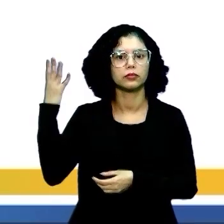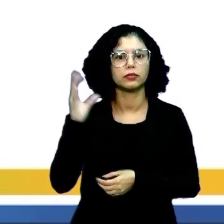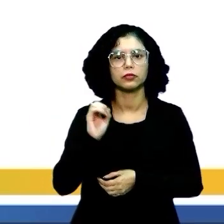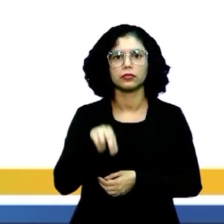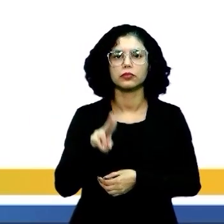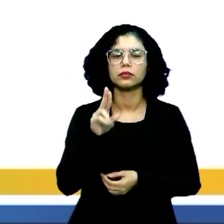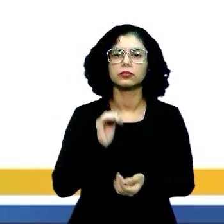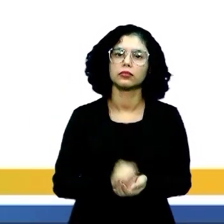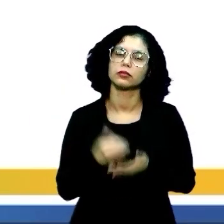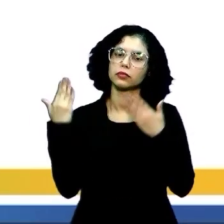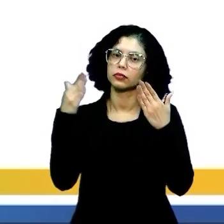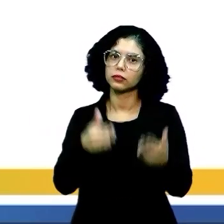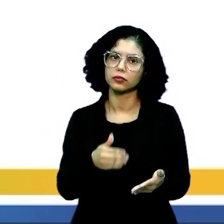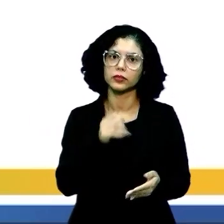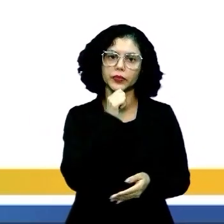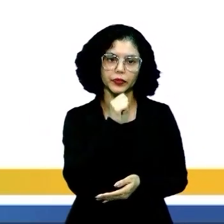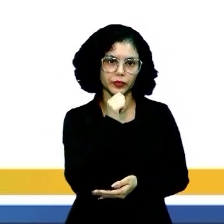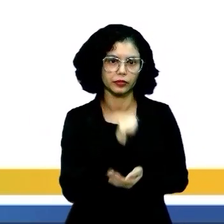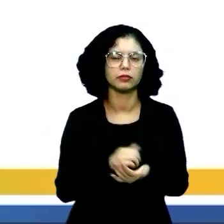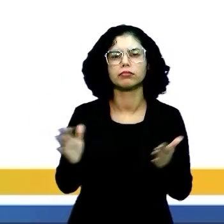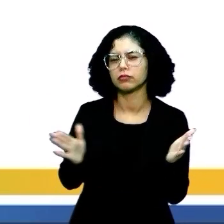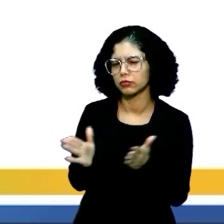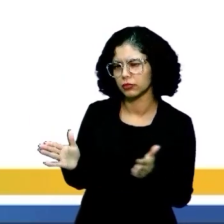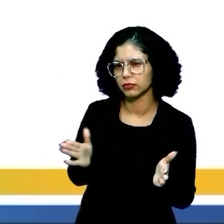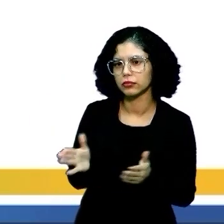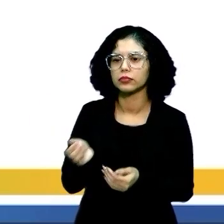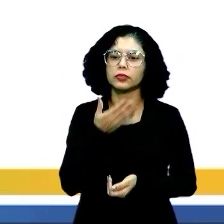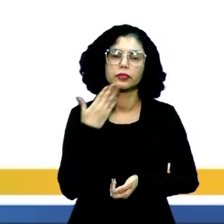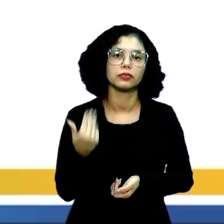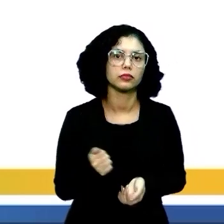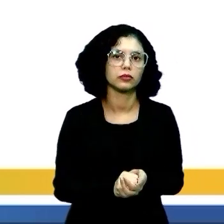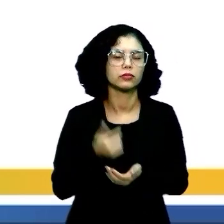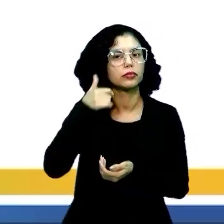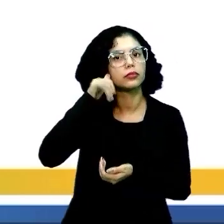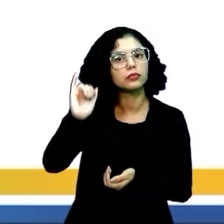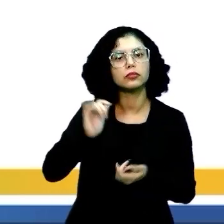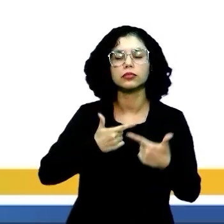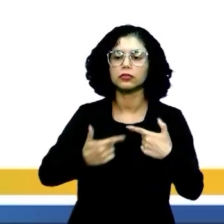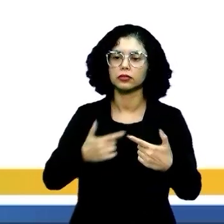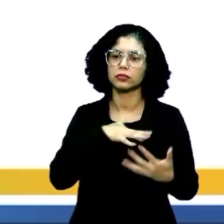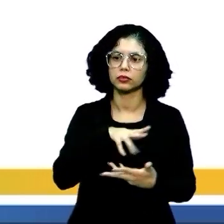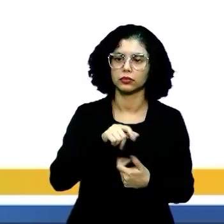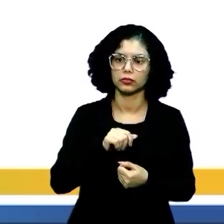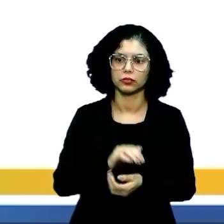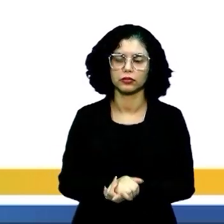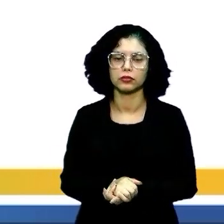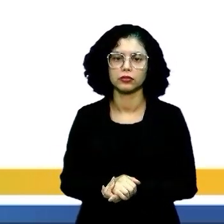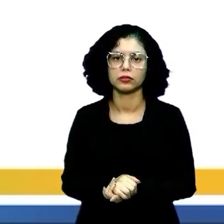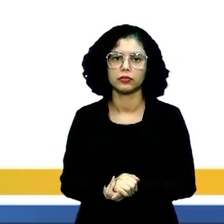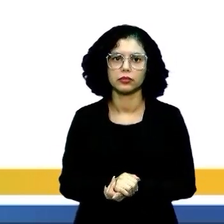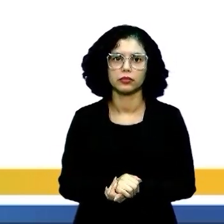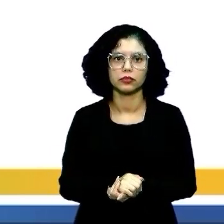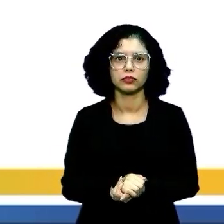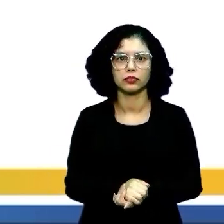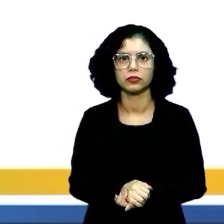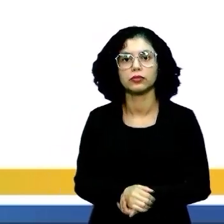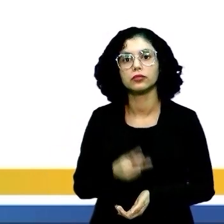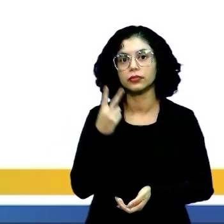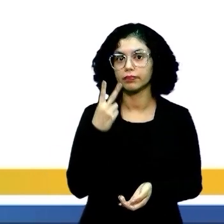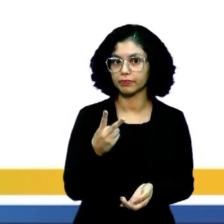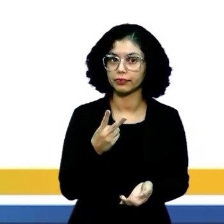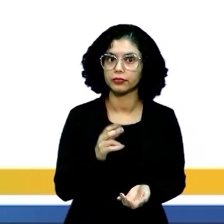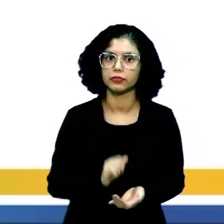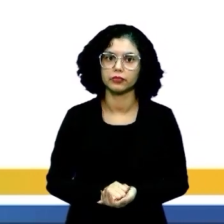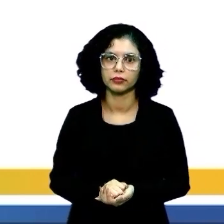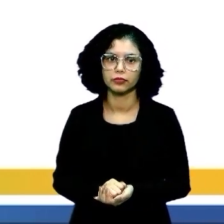que objetivam trazer soluções pacíficas se tratando de conflitos mundiais. Vamos então ao exercício número